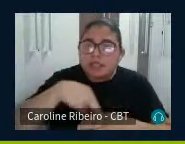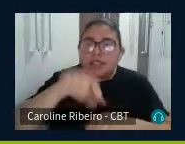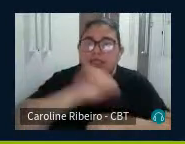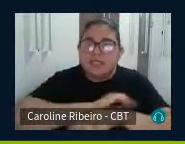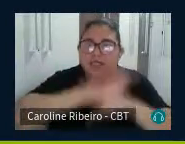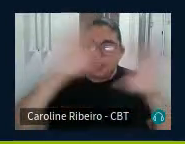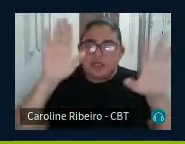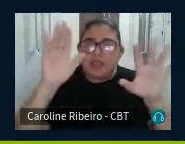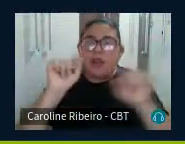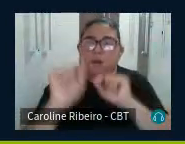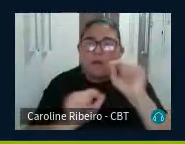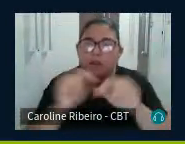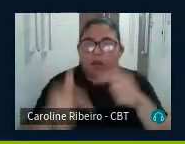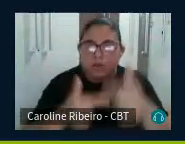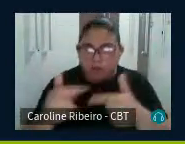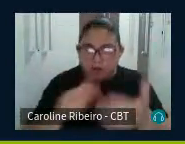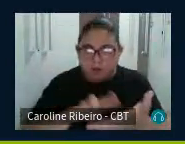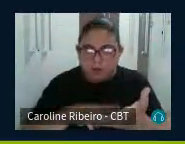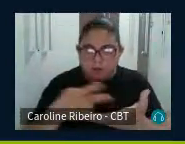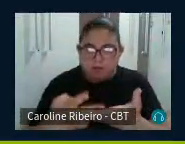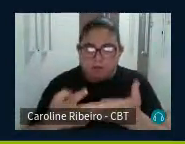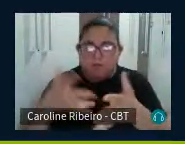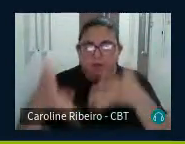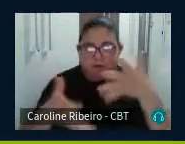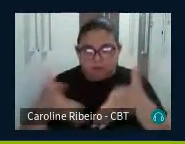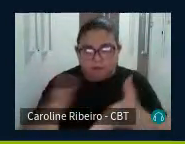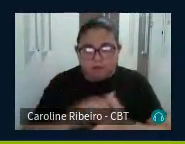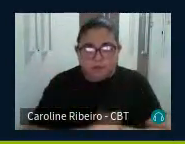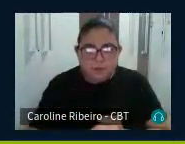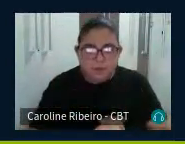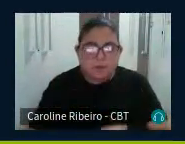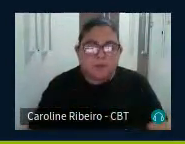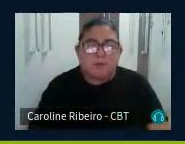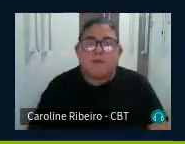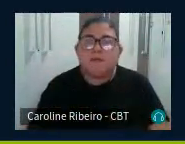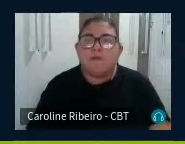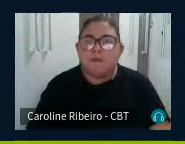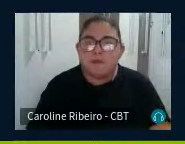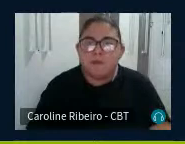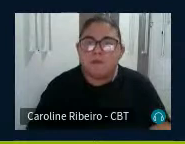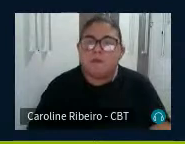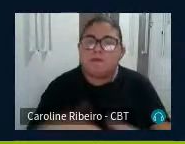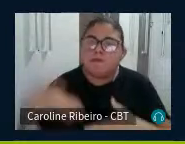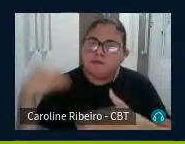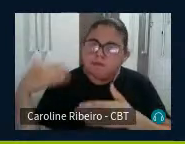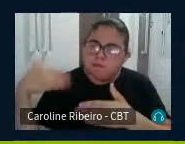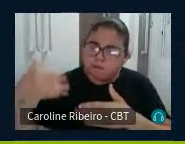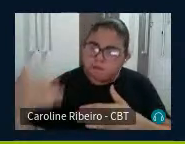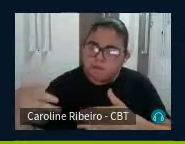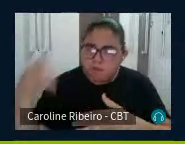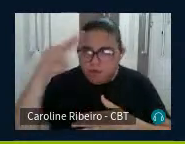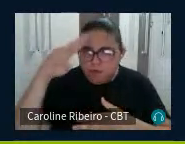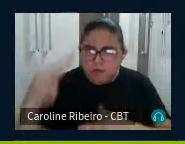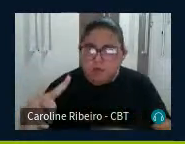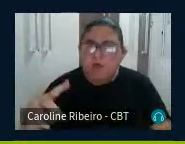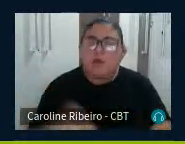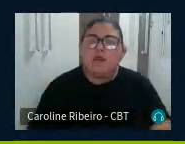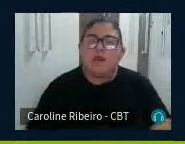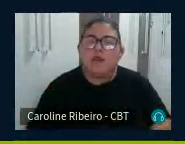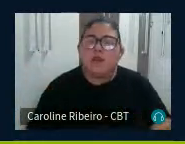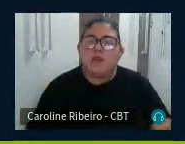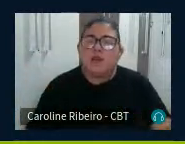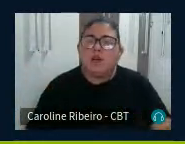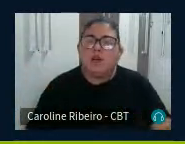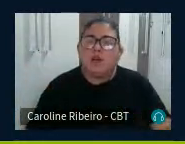nosso trabalho. No decorrer da história, né? Os surdos,